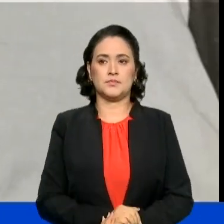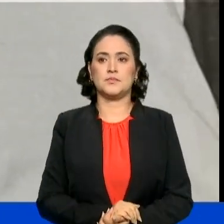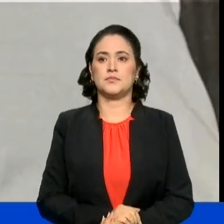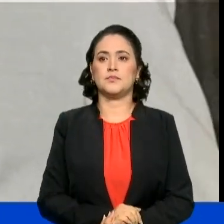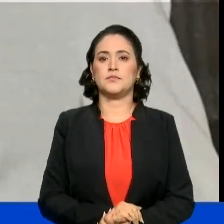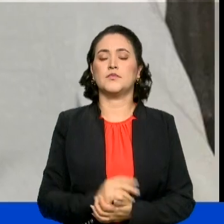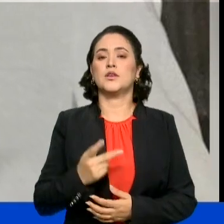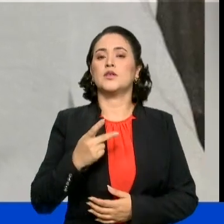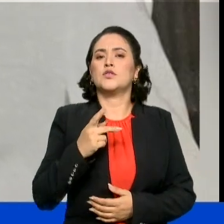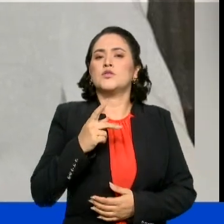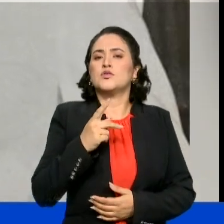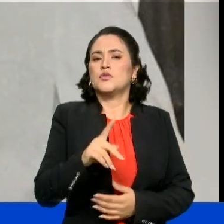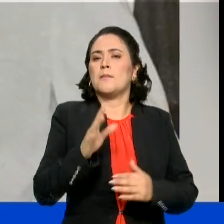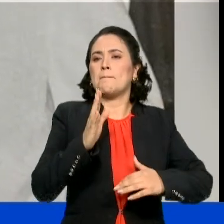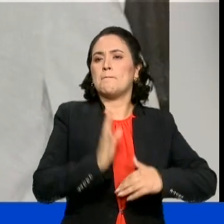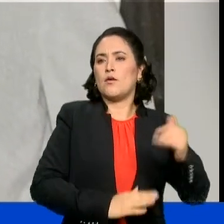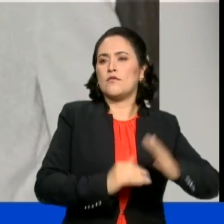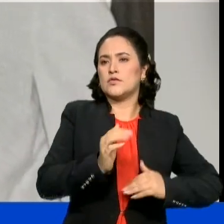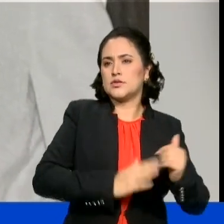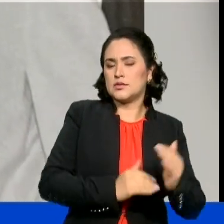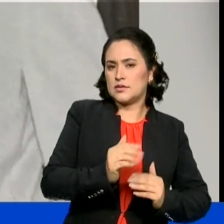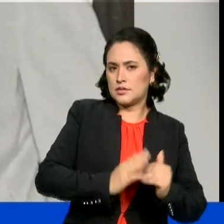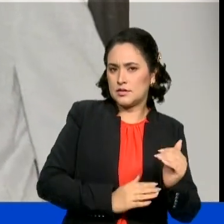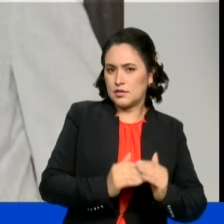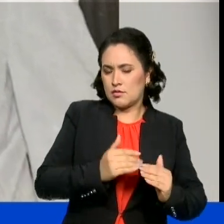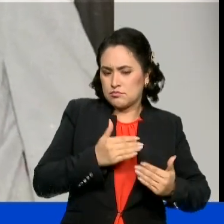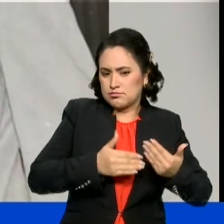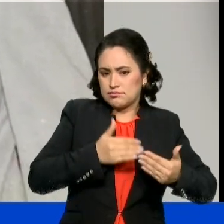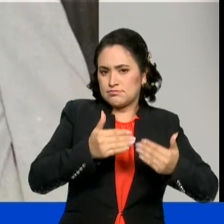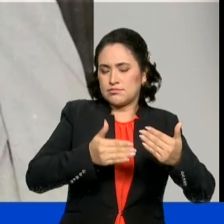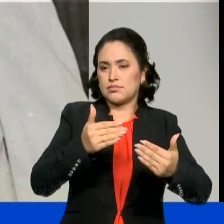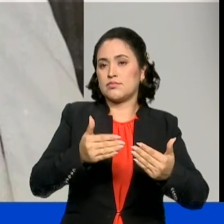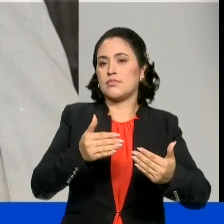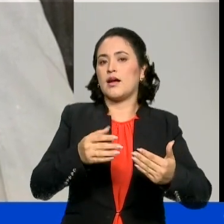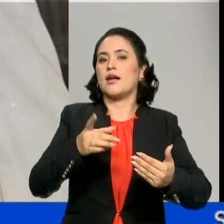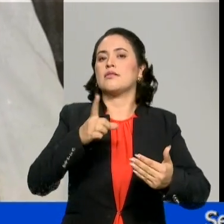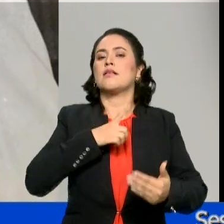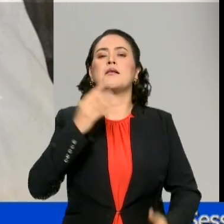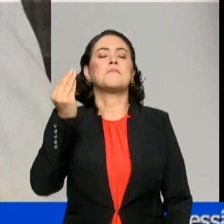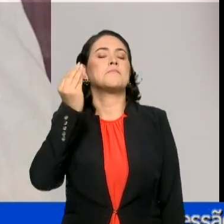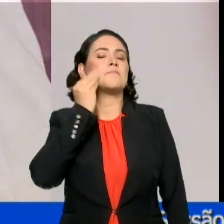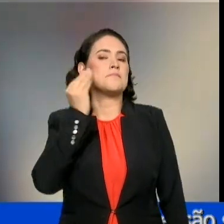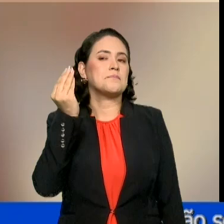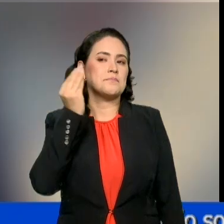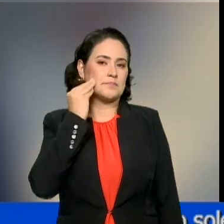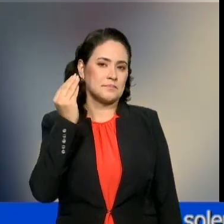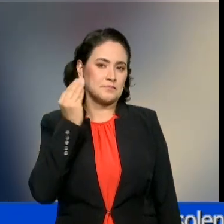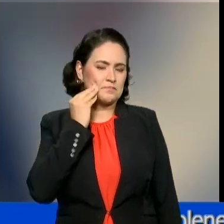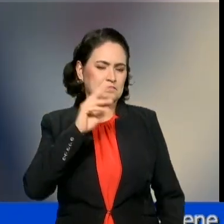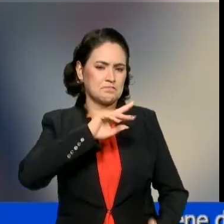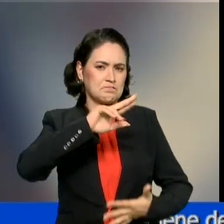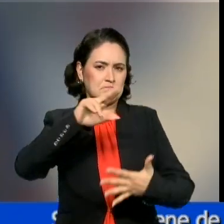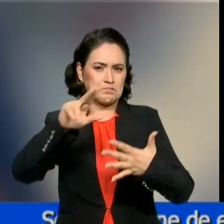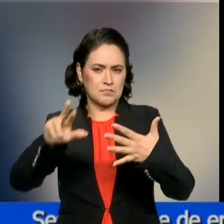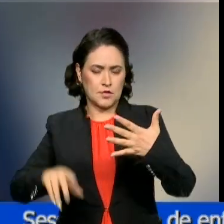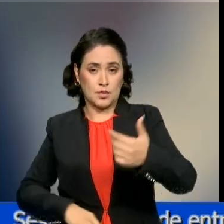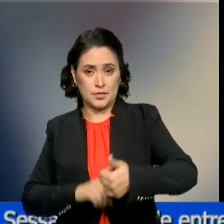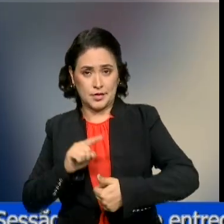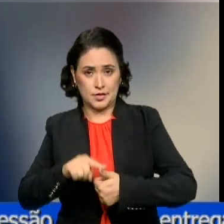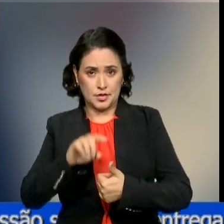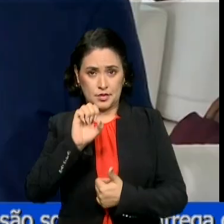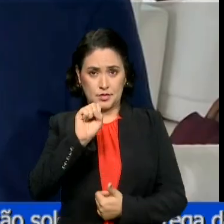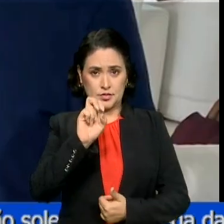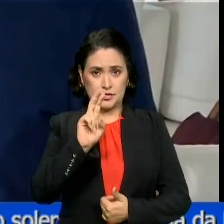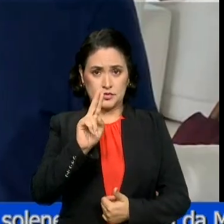vasta carreira profissional, Aparício Bandeira acumula experiências como superintendente da